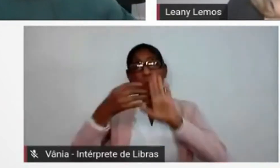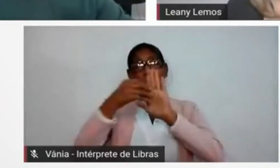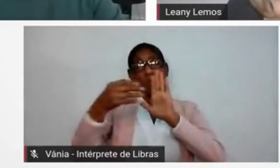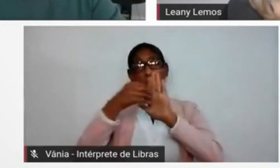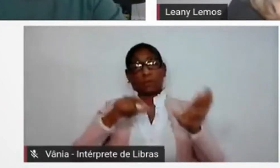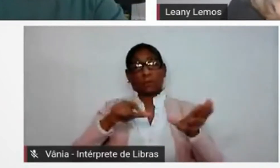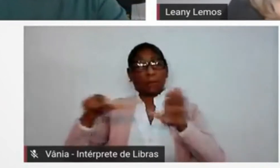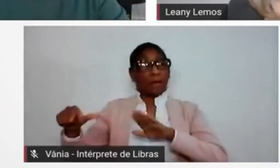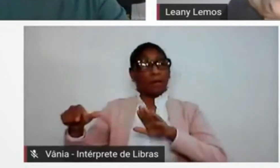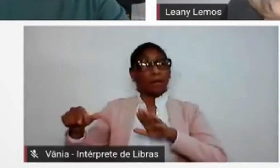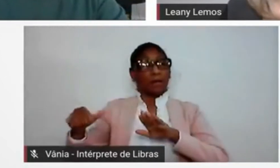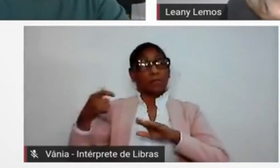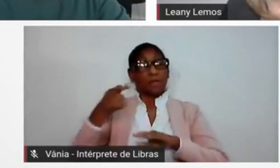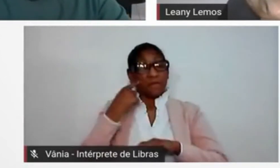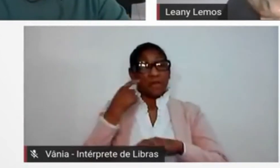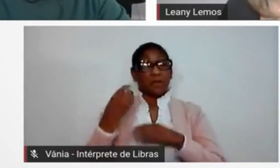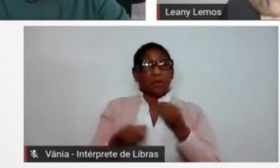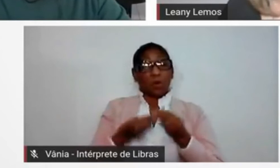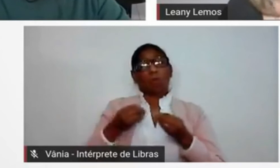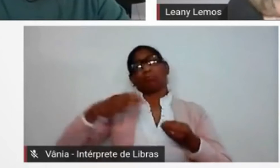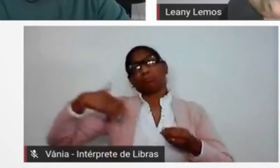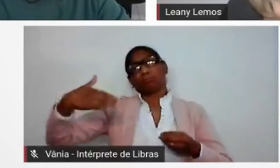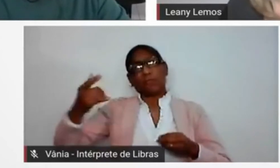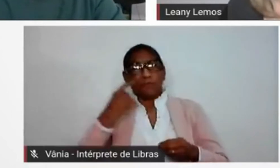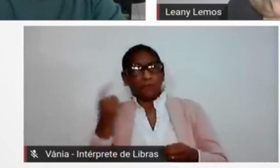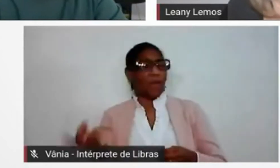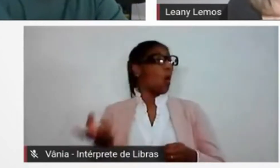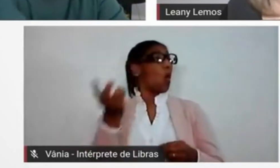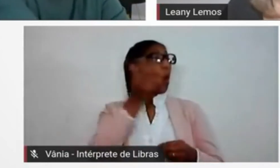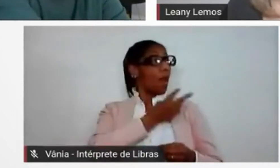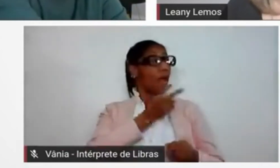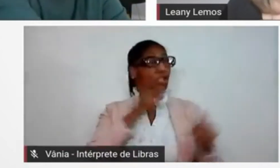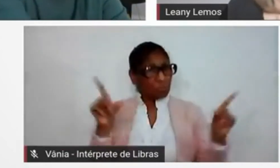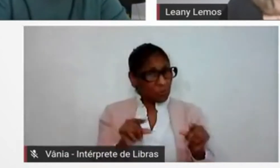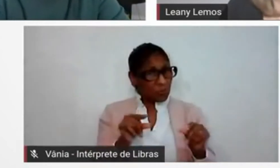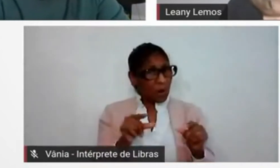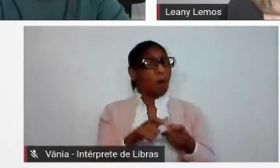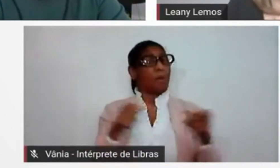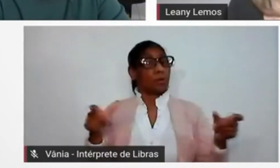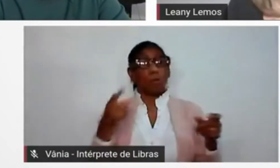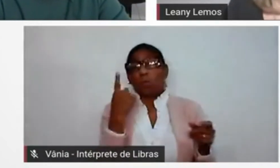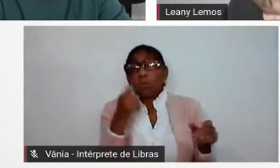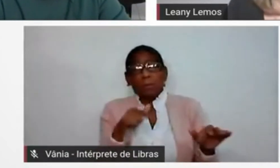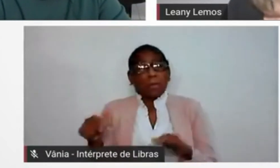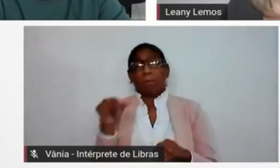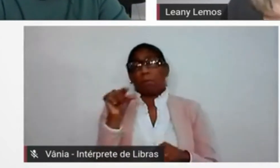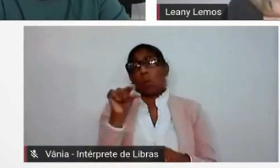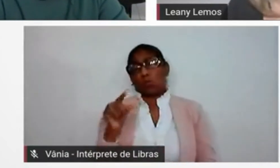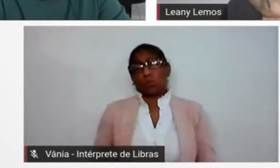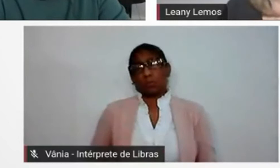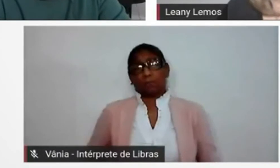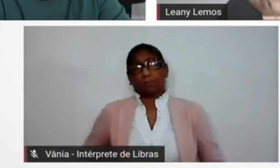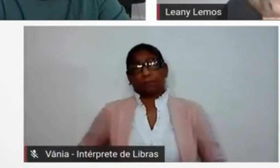semanal, a gente tem que olhar isso no longo prazo, quer dizer, em uma semana ainda é cedo, a gente fala que com todos os cuidados,